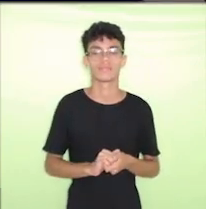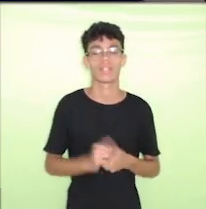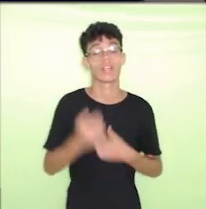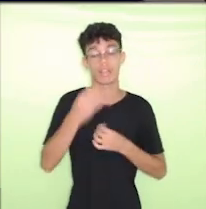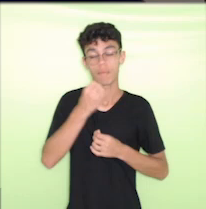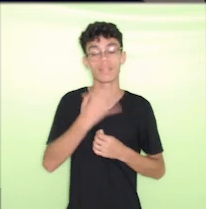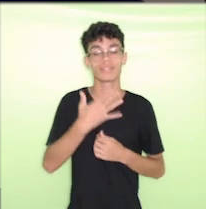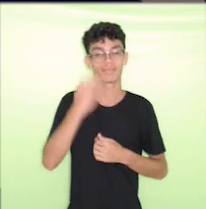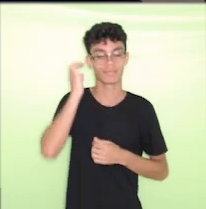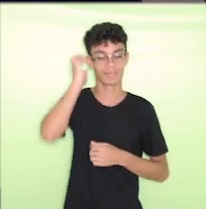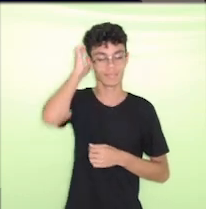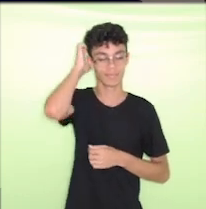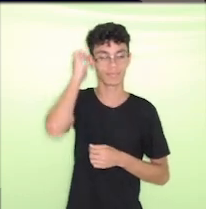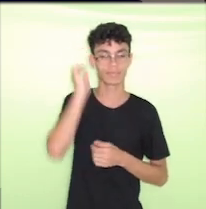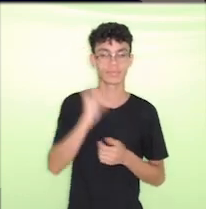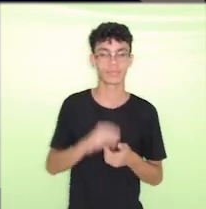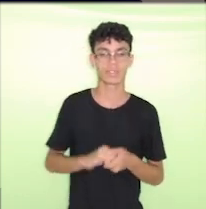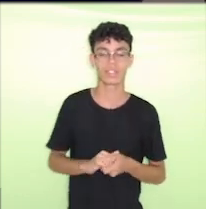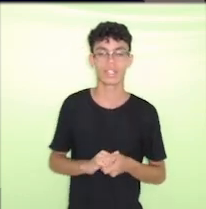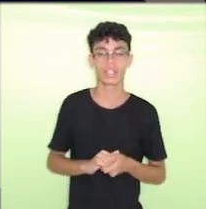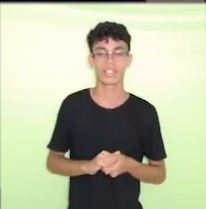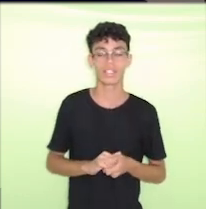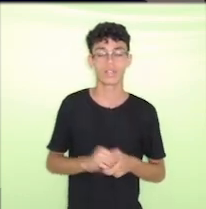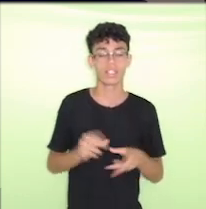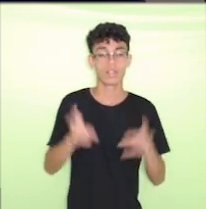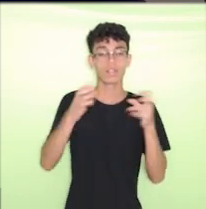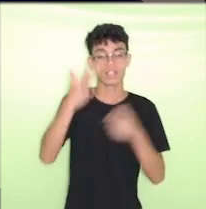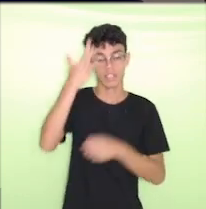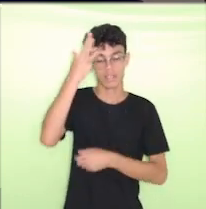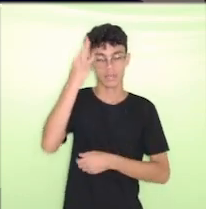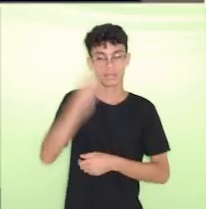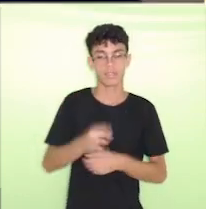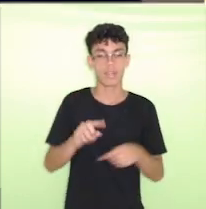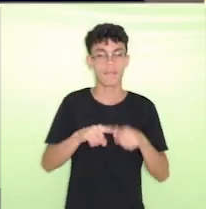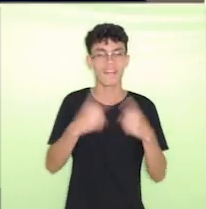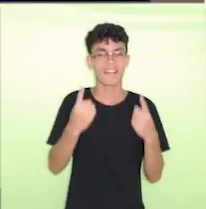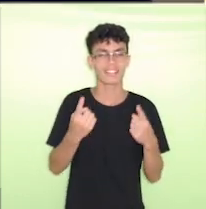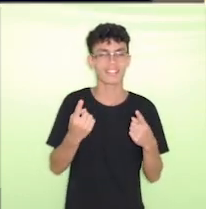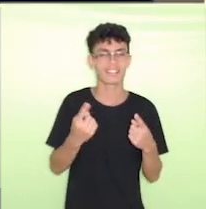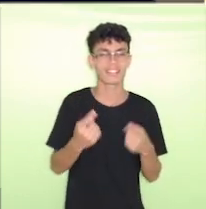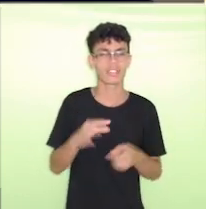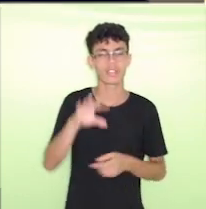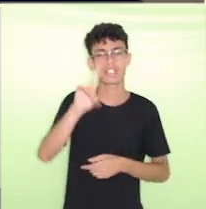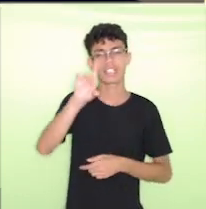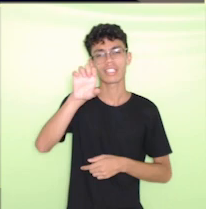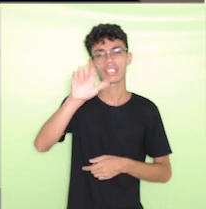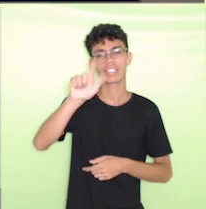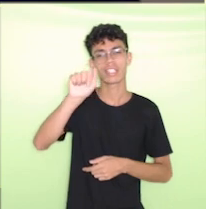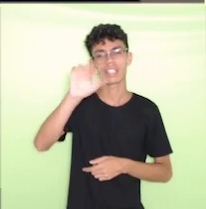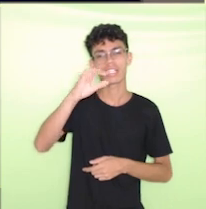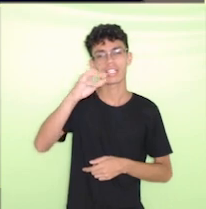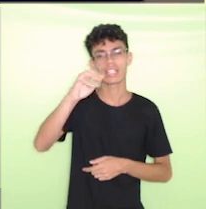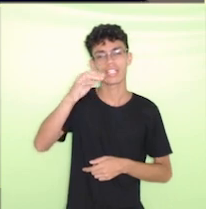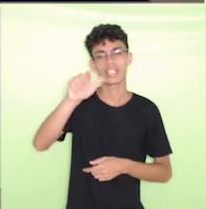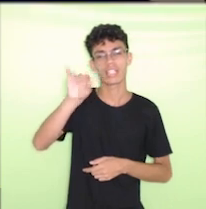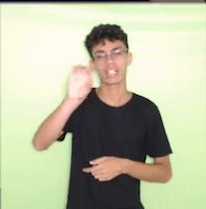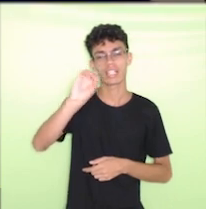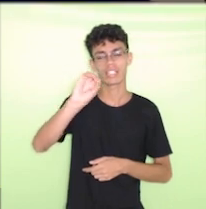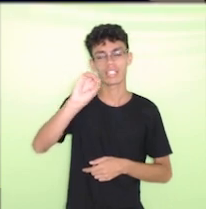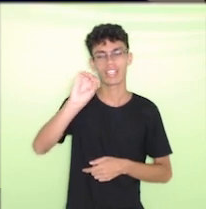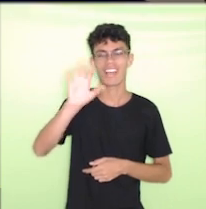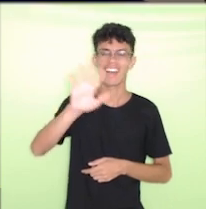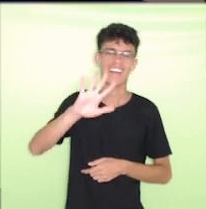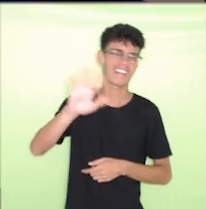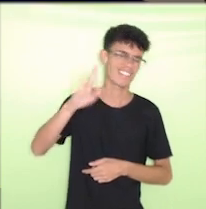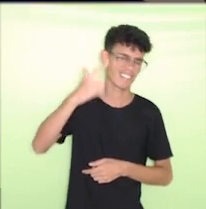Muito bem, é isso mesmo. Vimos que você compreendeu. Mas isso não seria delação? Nem